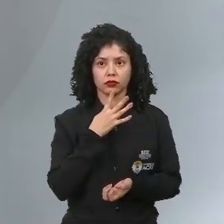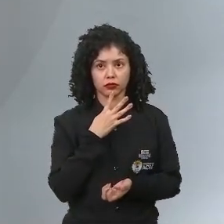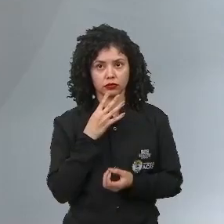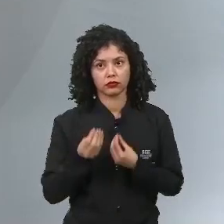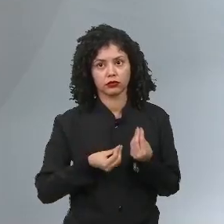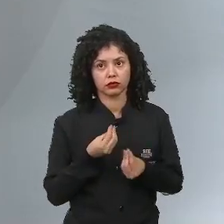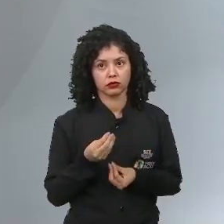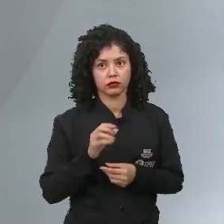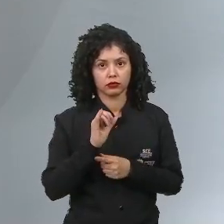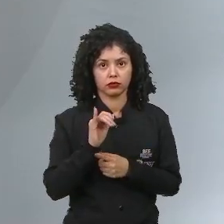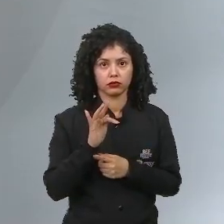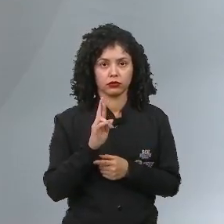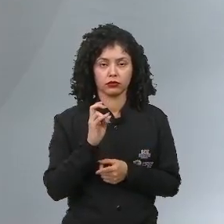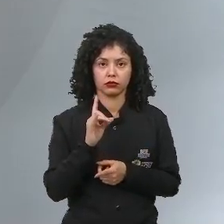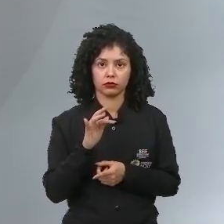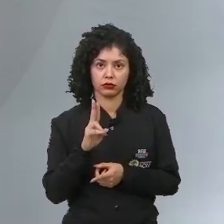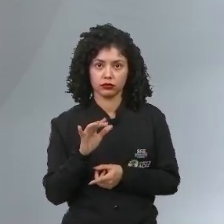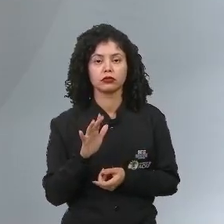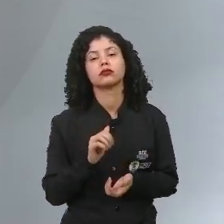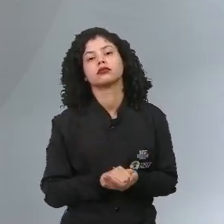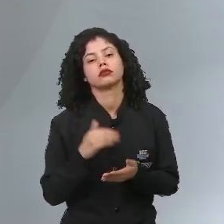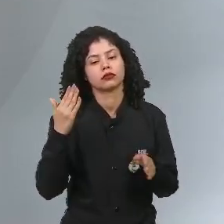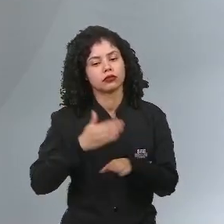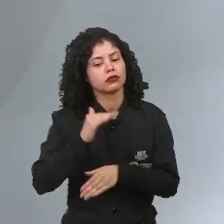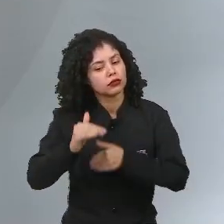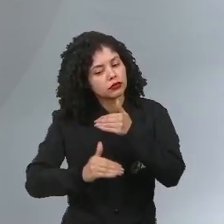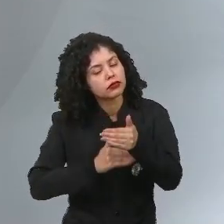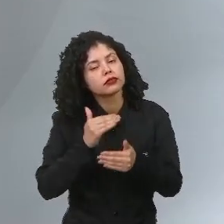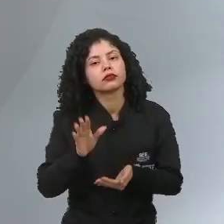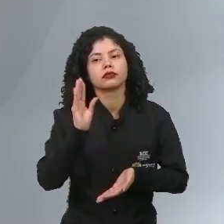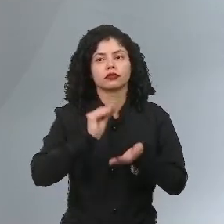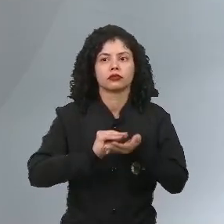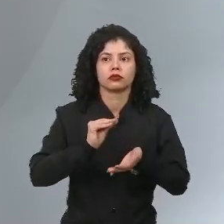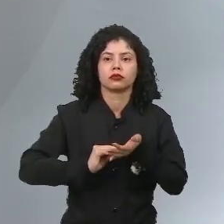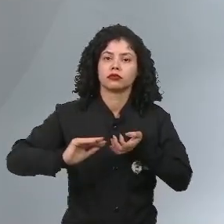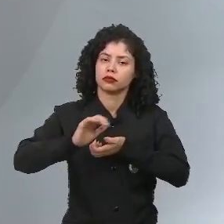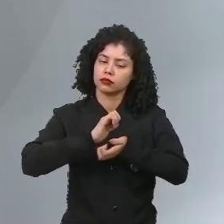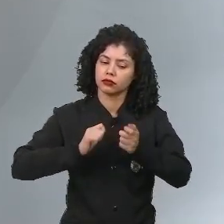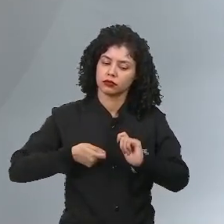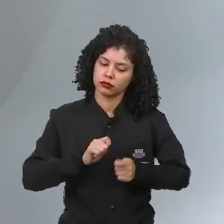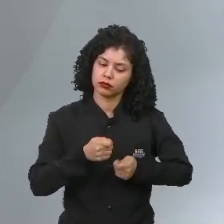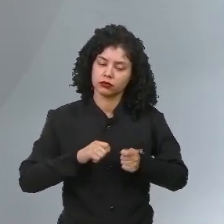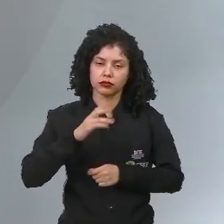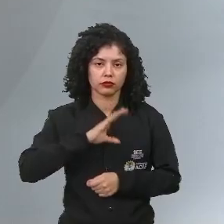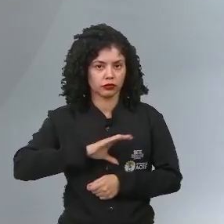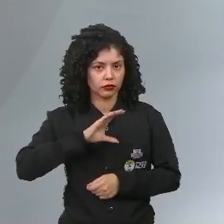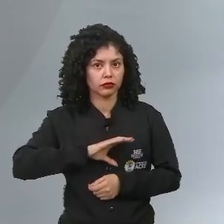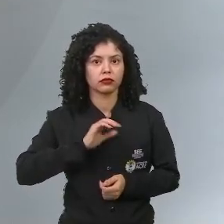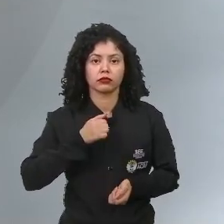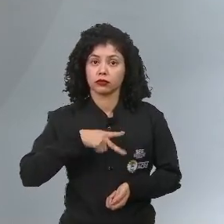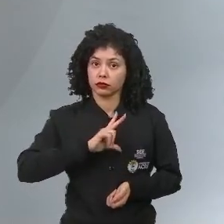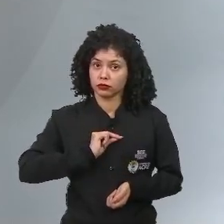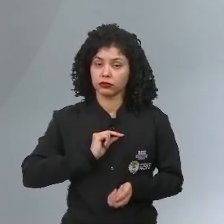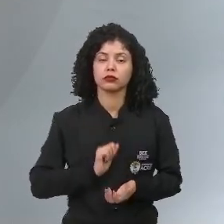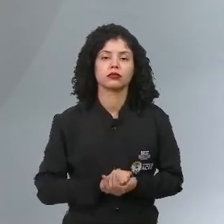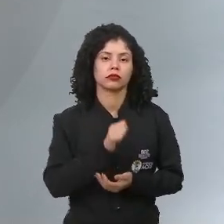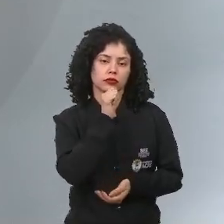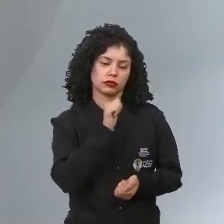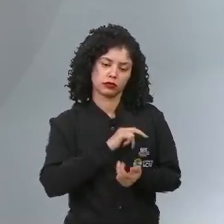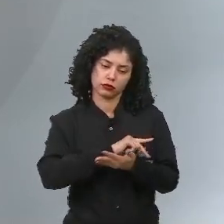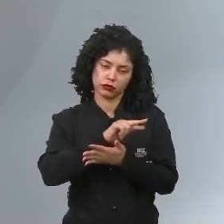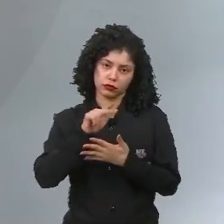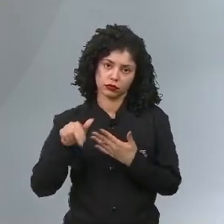como Inconfidência Mineira. Então, é dentro desse processo de insatisfação sobre o controle português na extração do ouro que várias revoltas